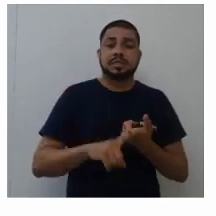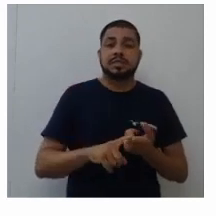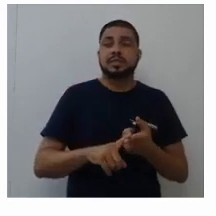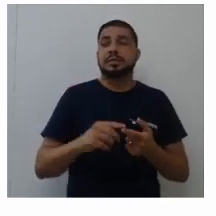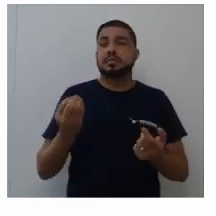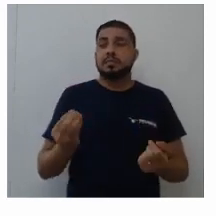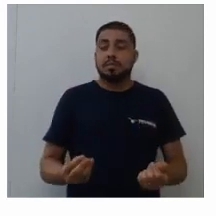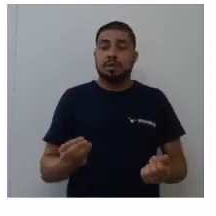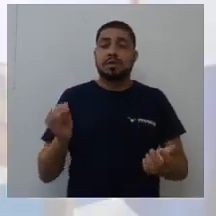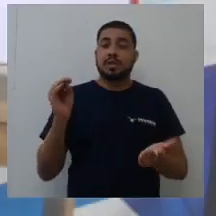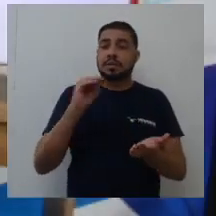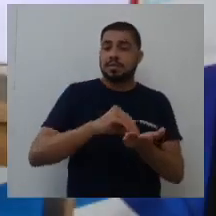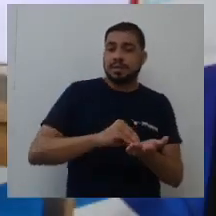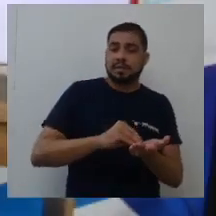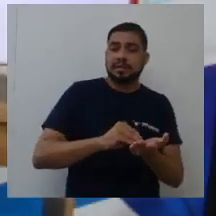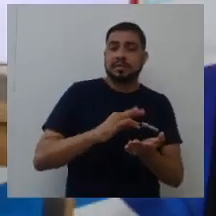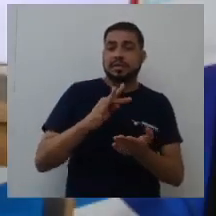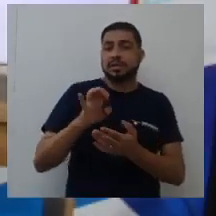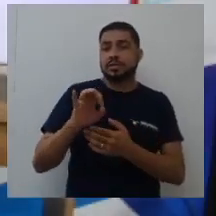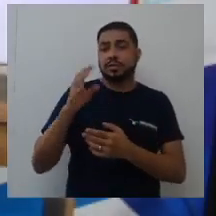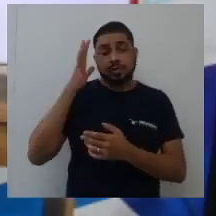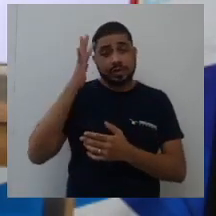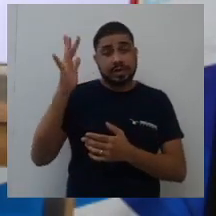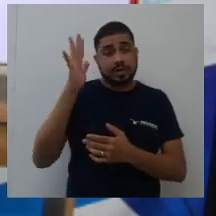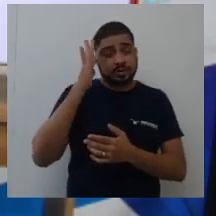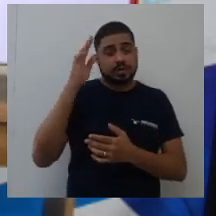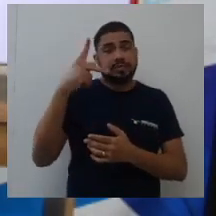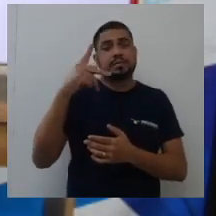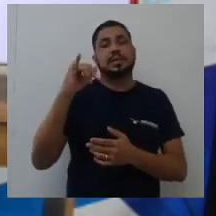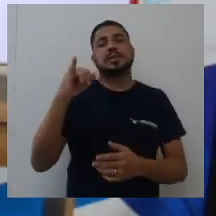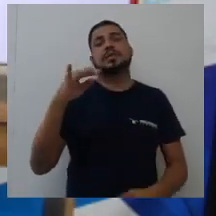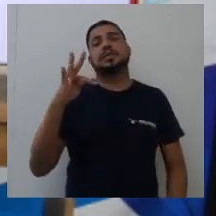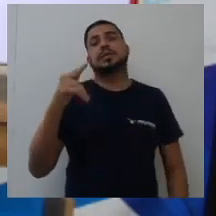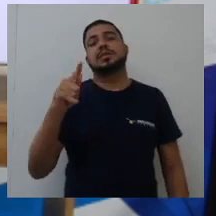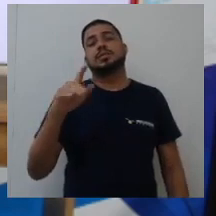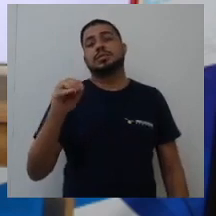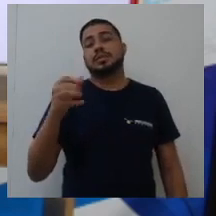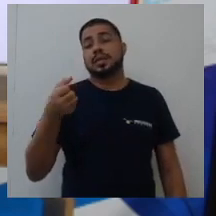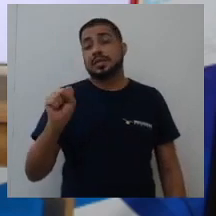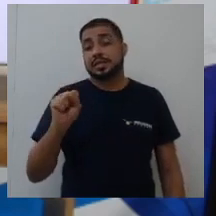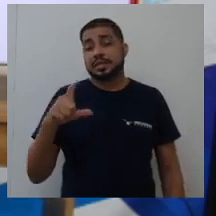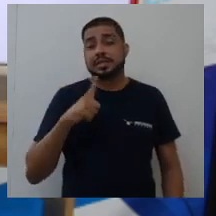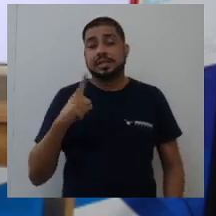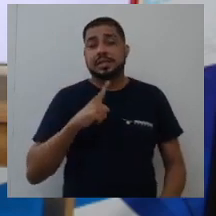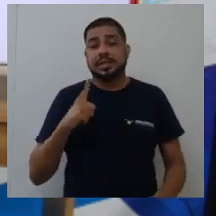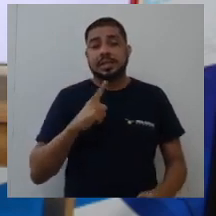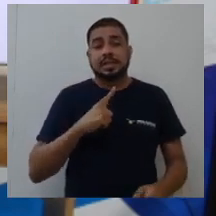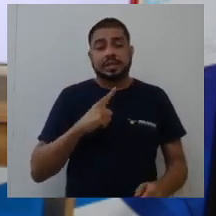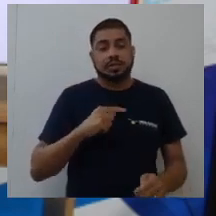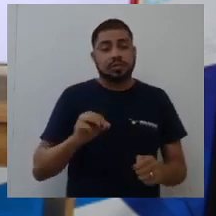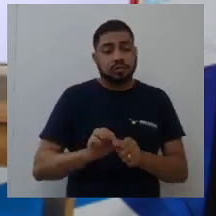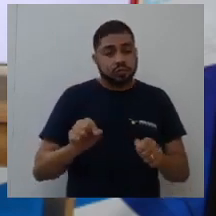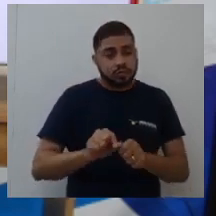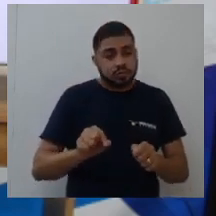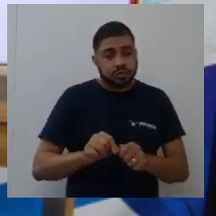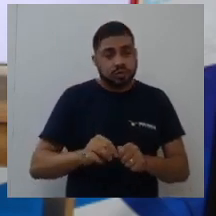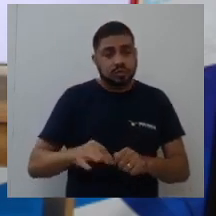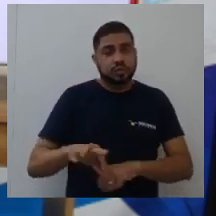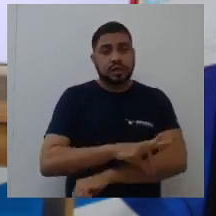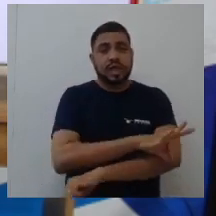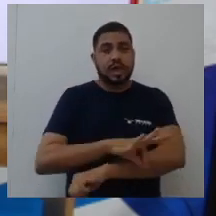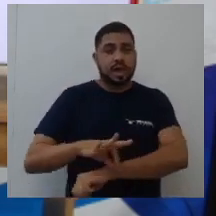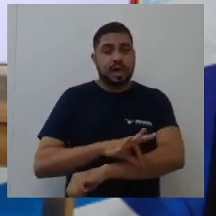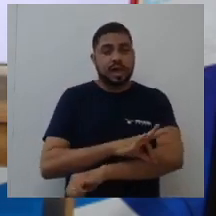pode aplicar o teorema de Pitágoras. Porém, aqui a gente acabou colocando, então, a construção com régua e